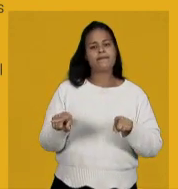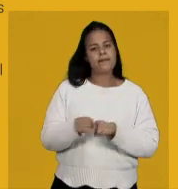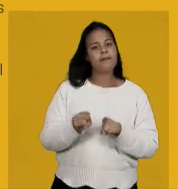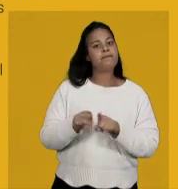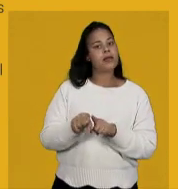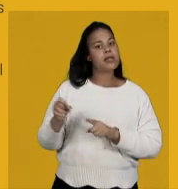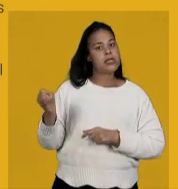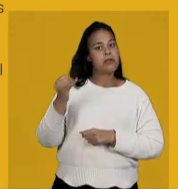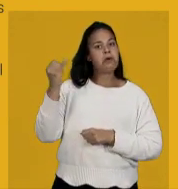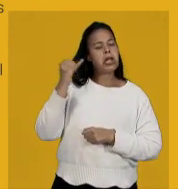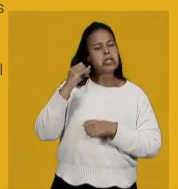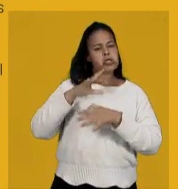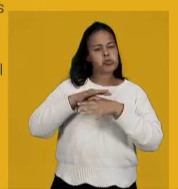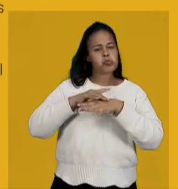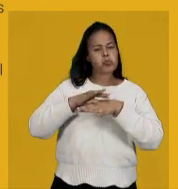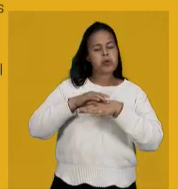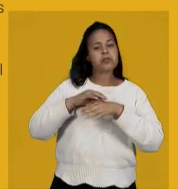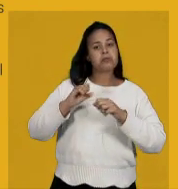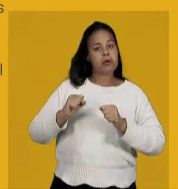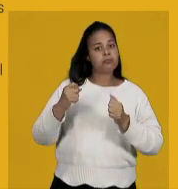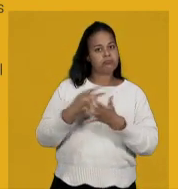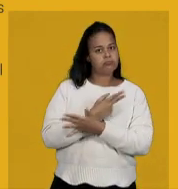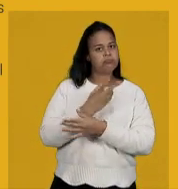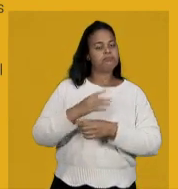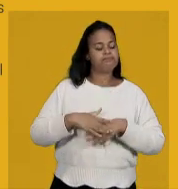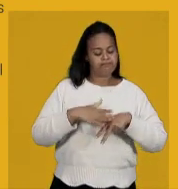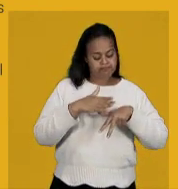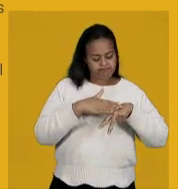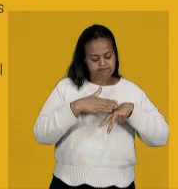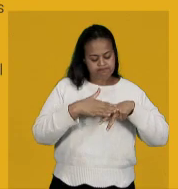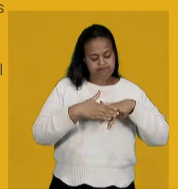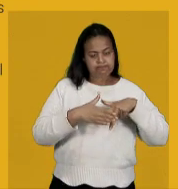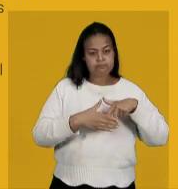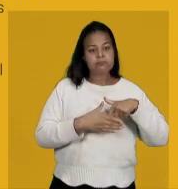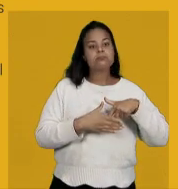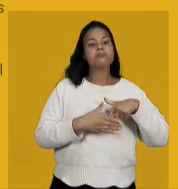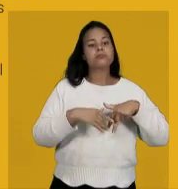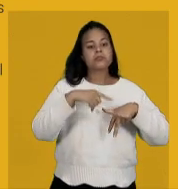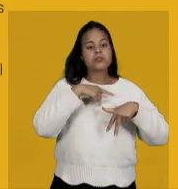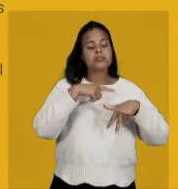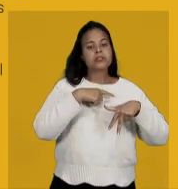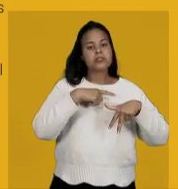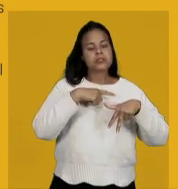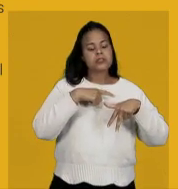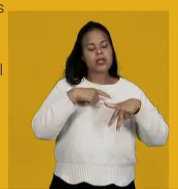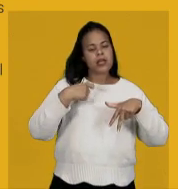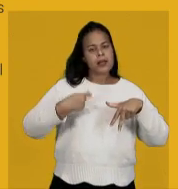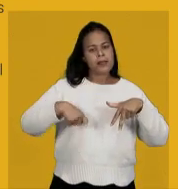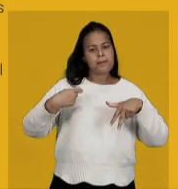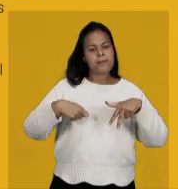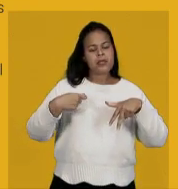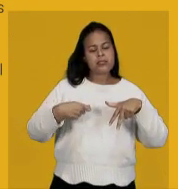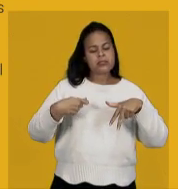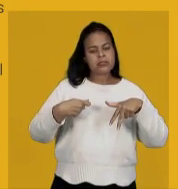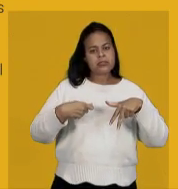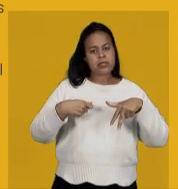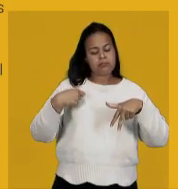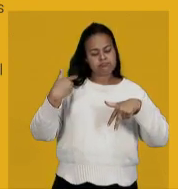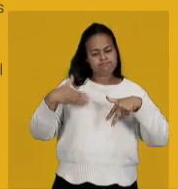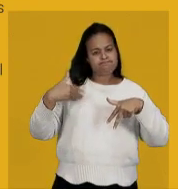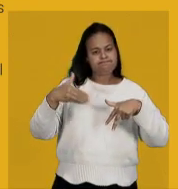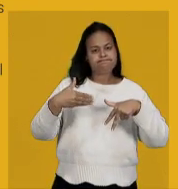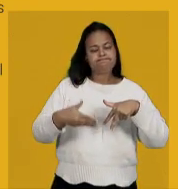das enfermidades. Se cada parte do nosso organismo receber o material que necessita para funcionar,